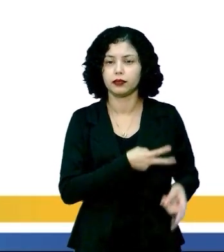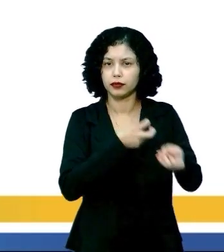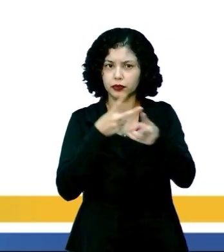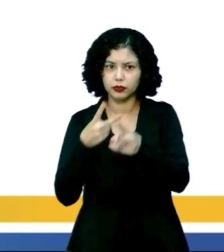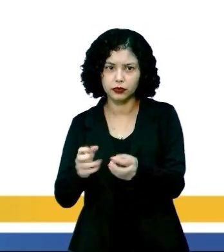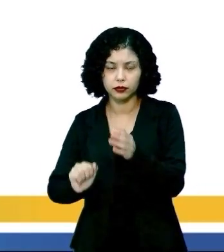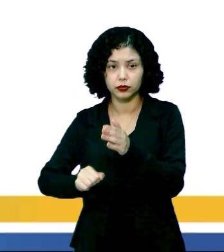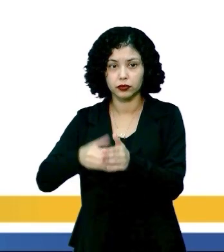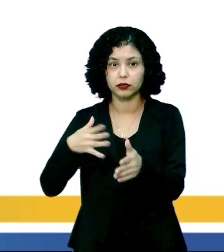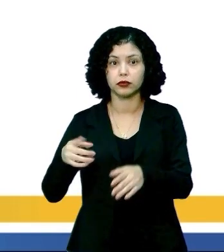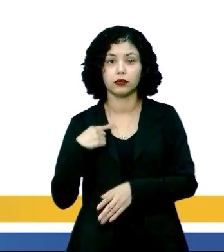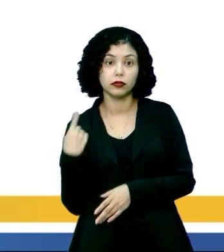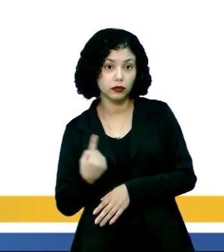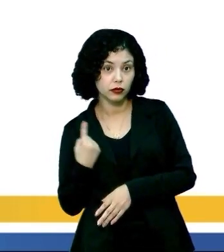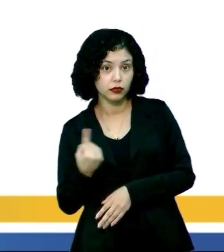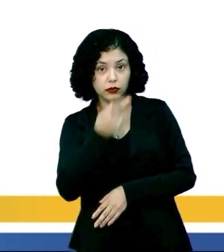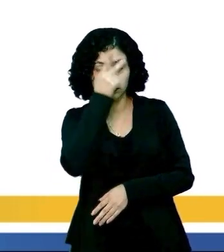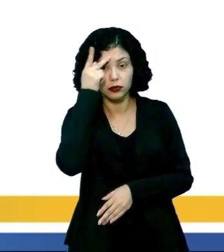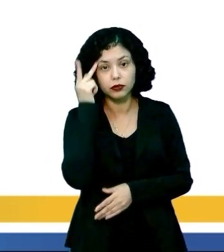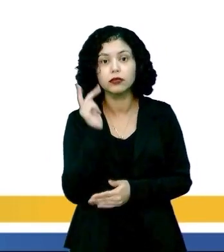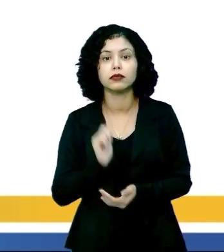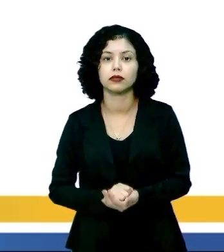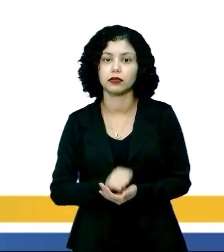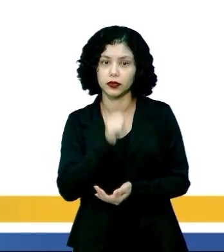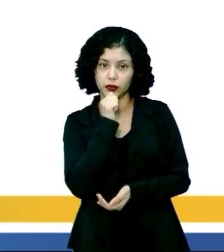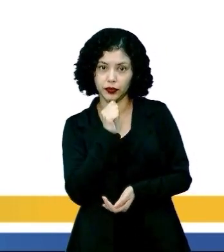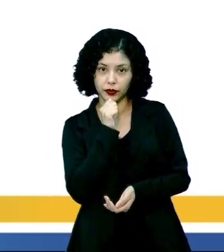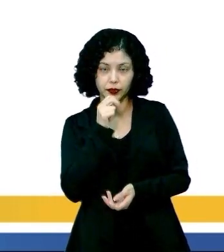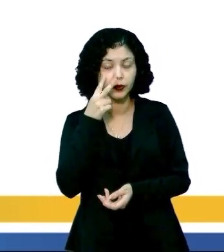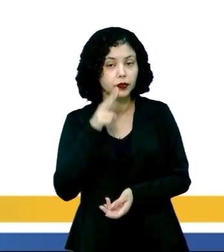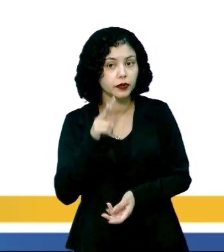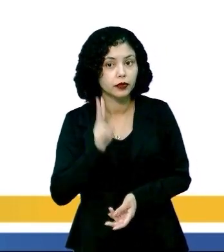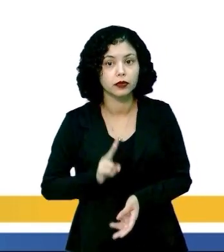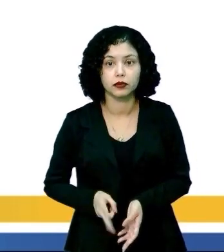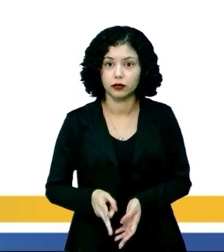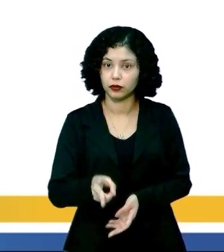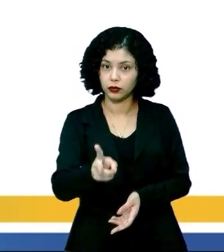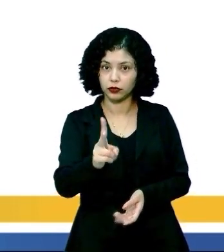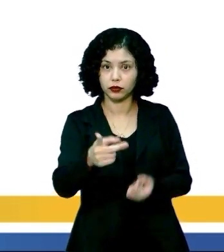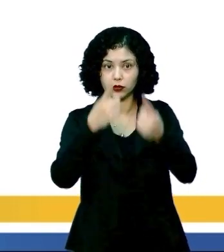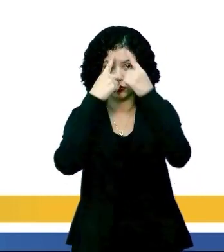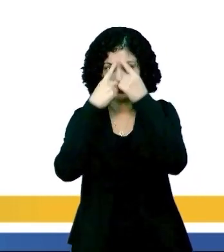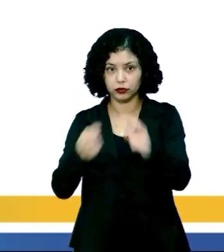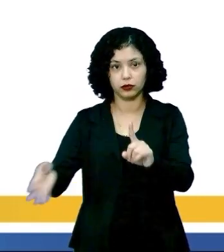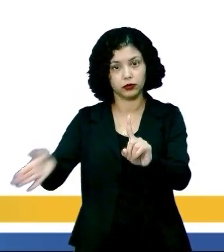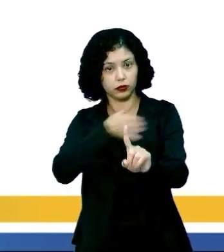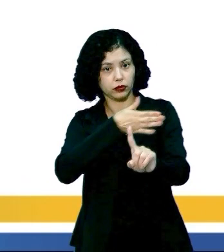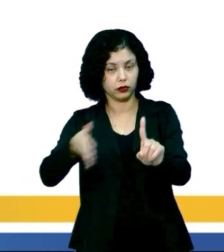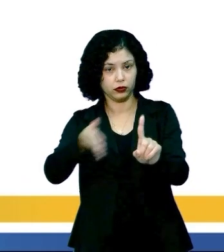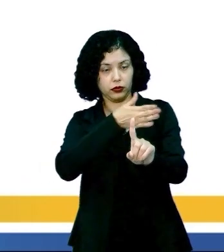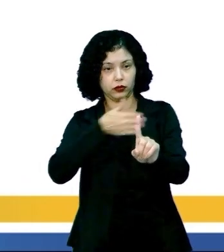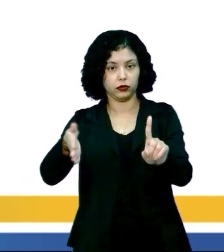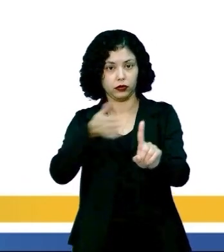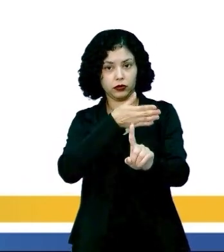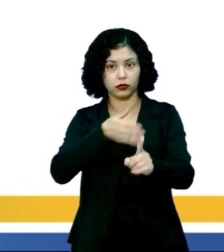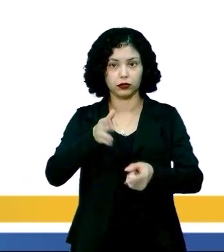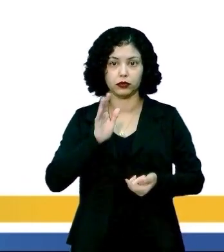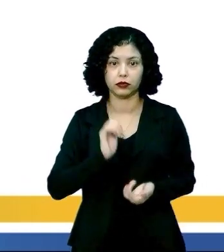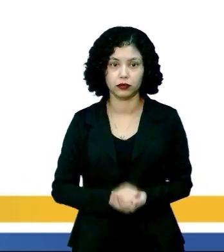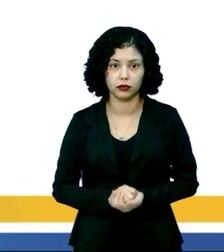Nessa perspectiva, muitos indivíduos, ao verem essa ineficiência,